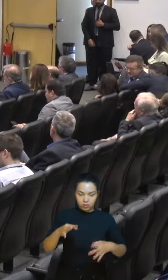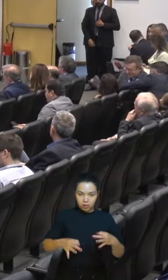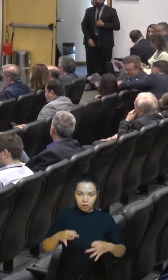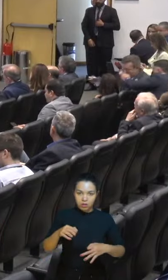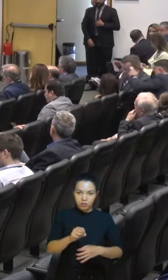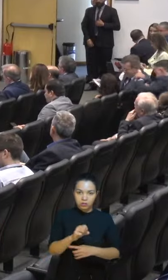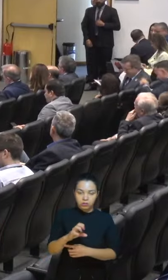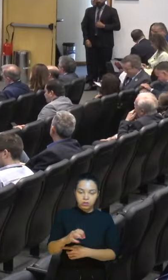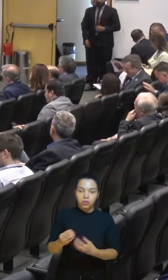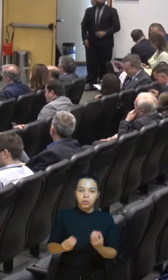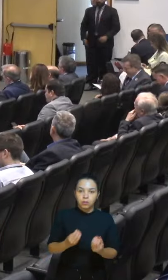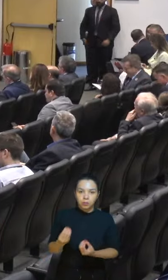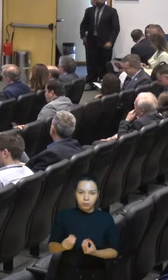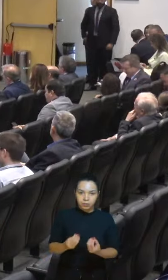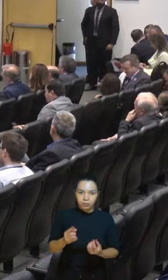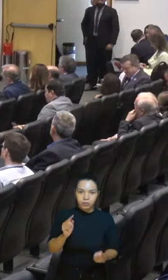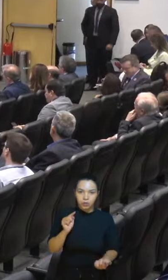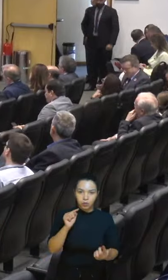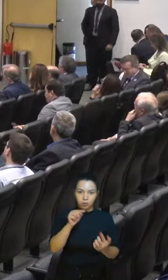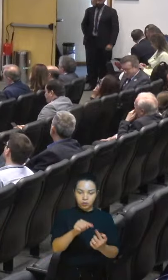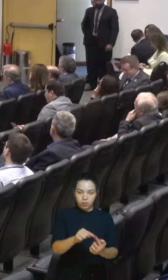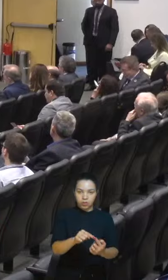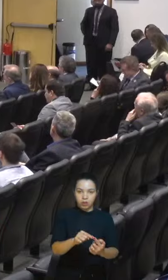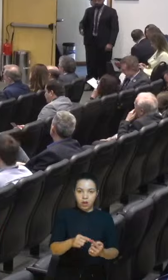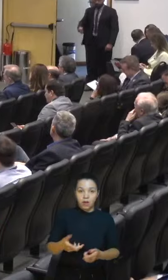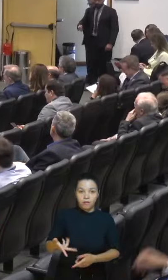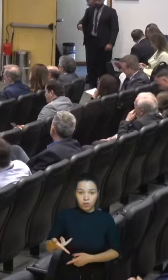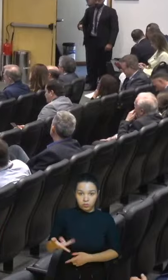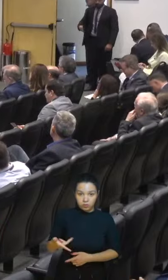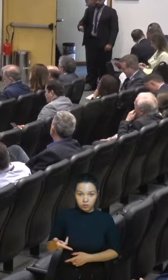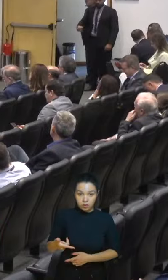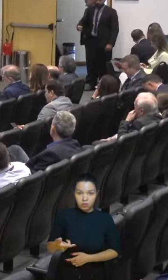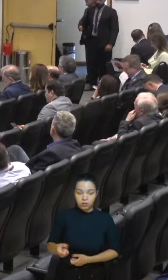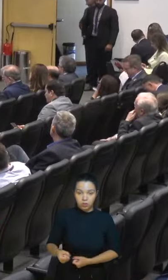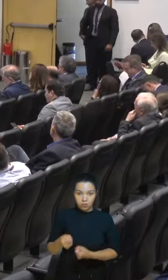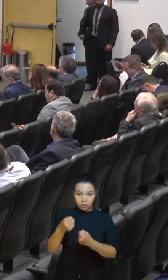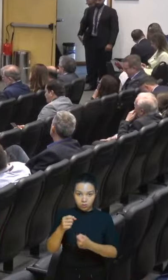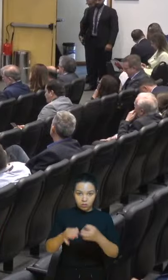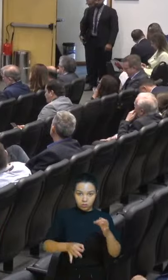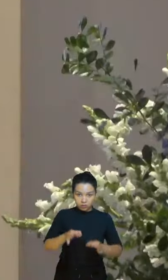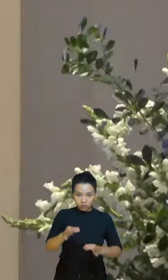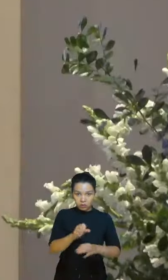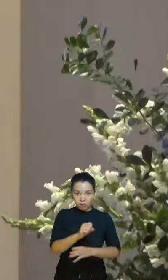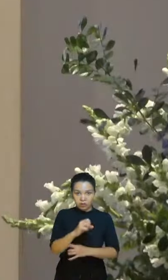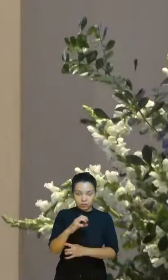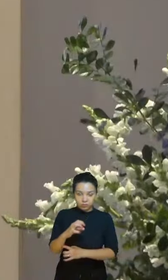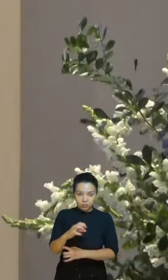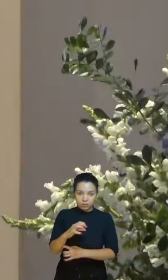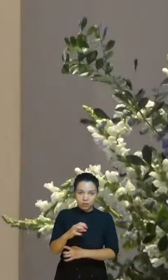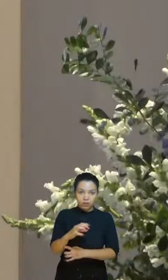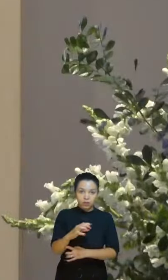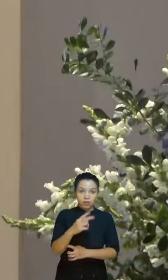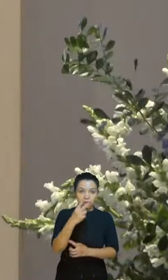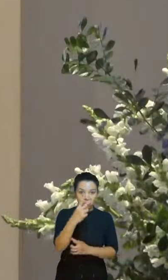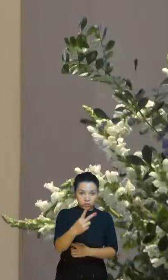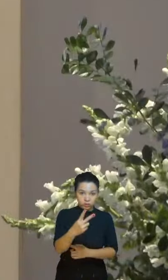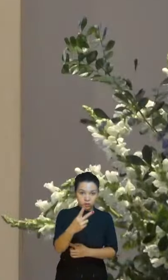respondo de de forma objetiva a velocidade do Poder Judiciário de Santa Catarina é de